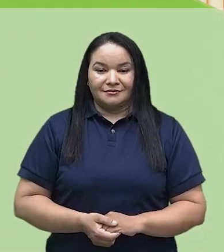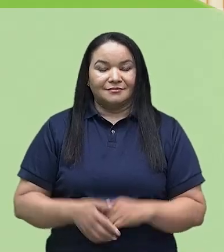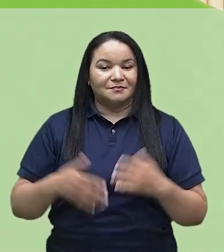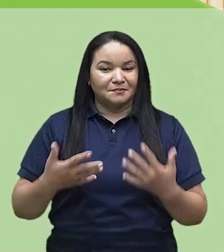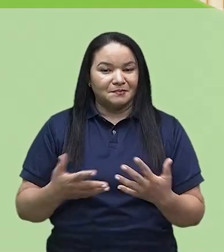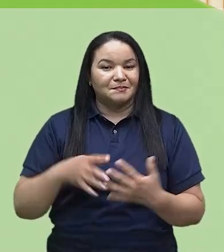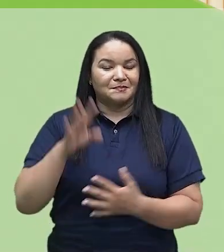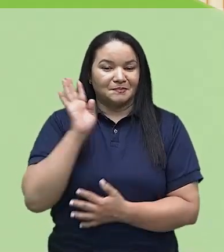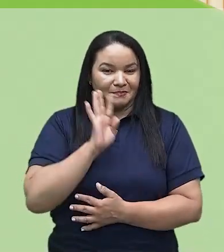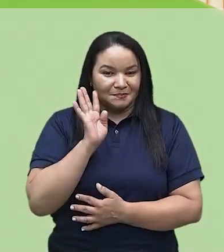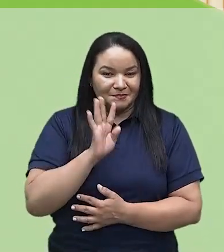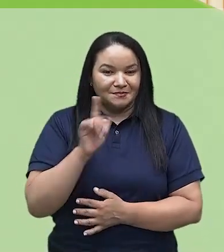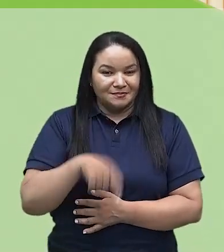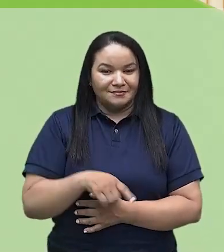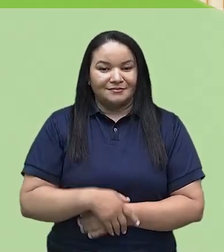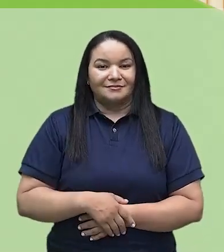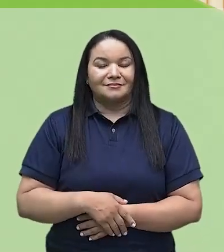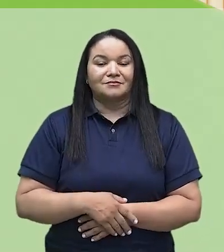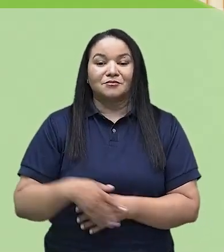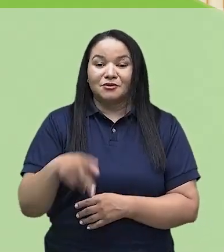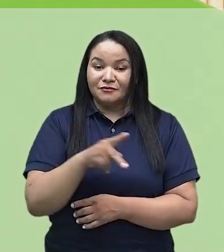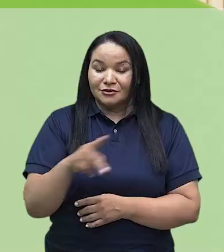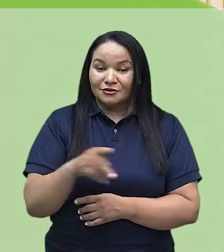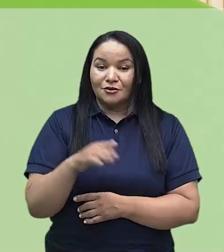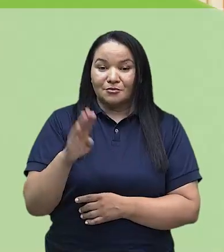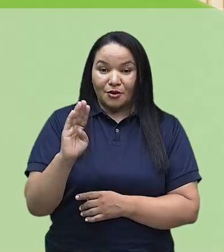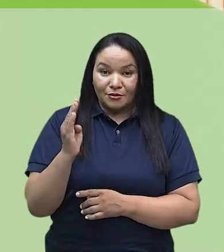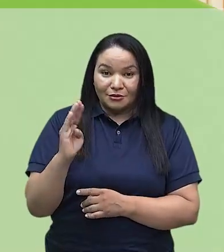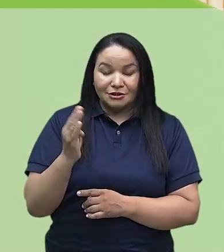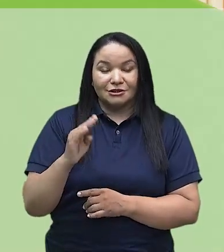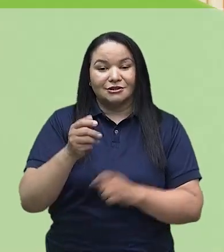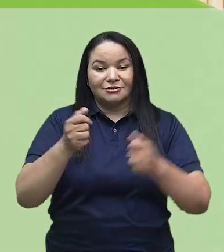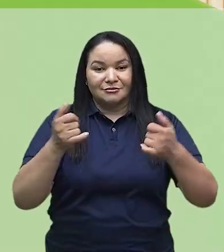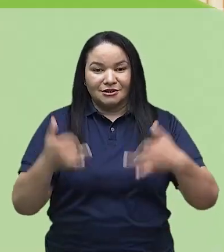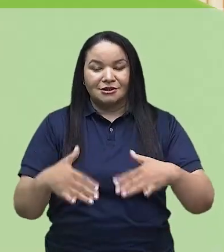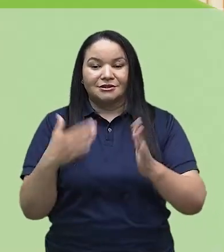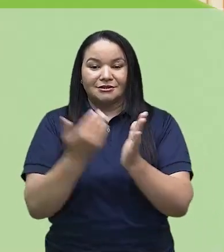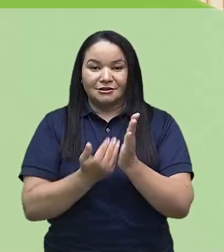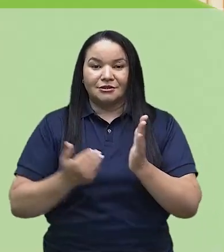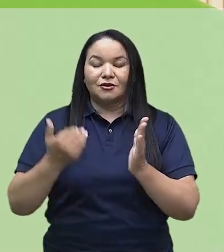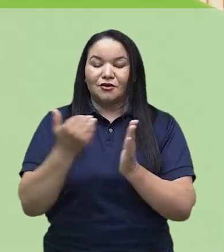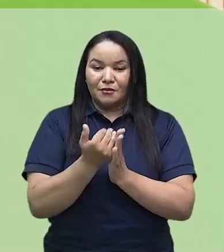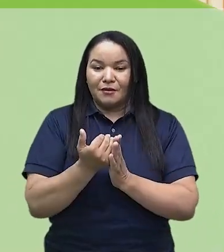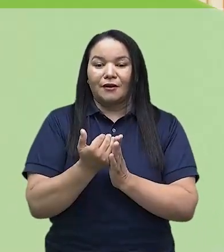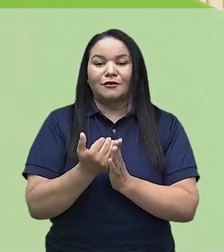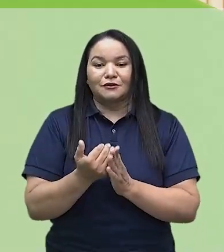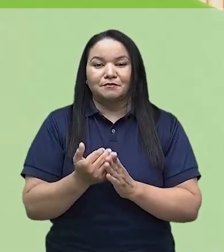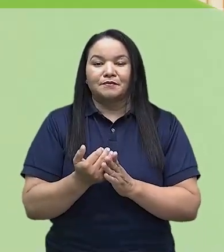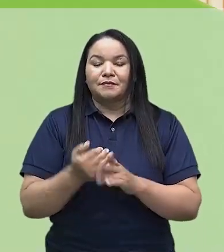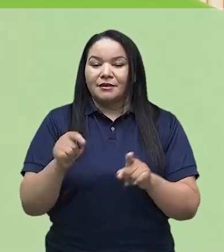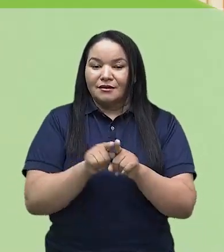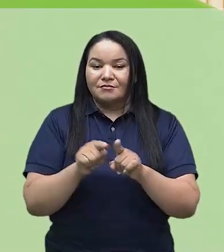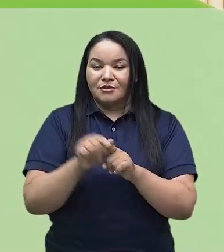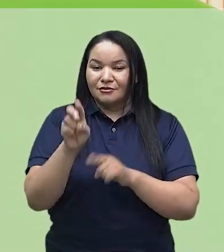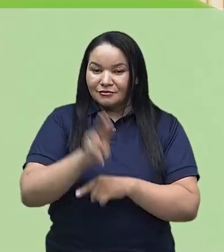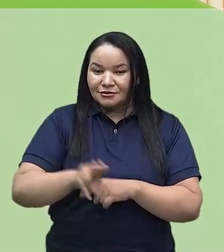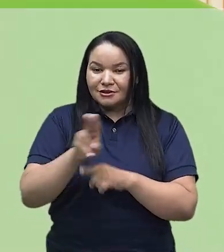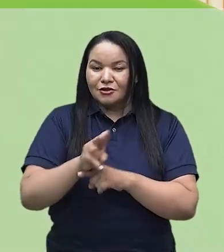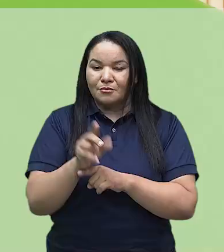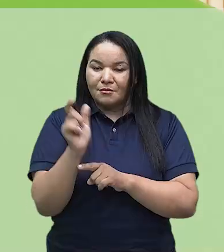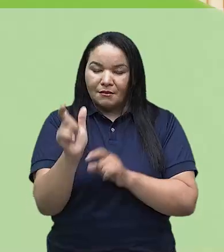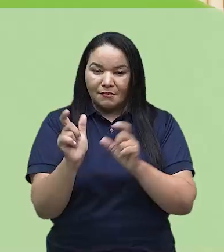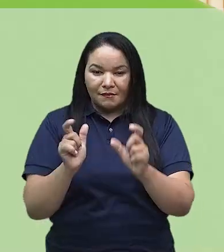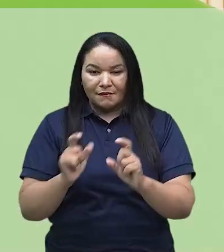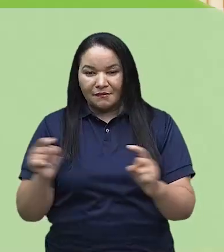Olha aí, que legal, né? A professora de Biologia, Manuela, explicando um pouquinho mais, né? Já usando um pouquinho de termos